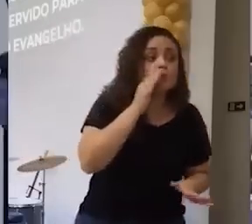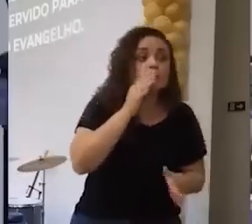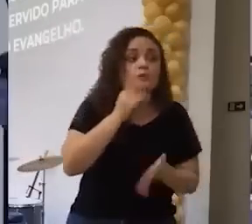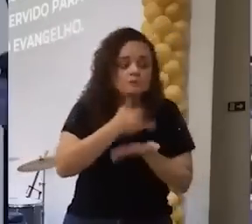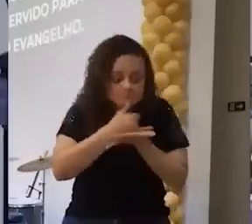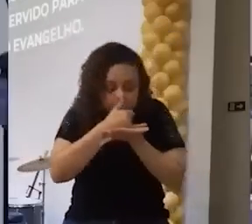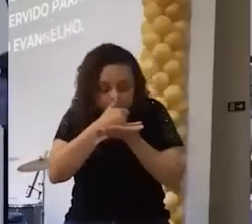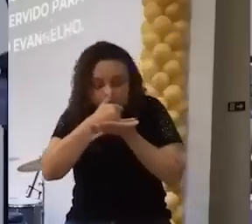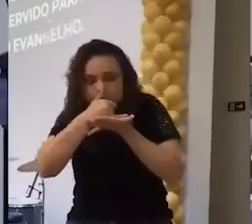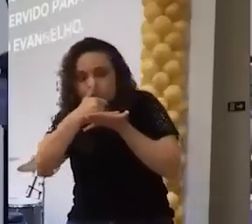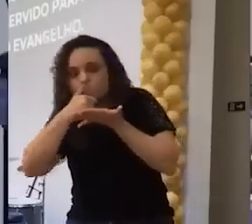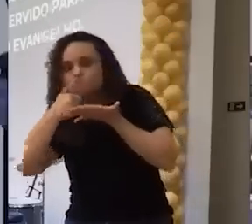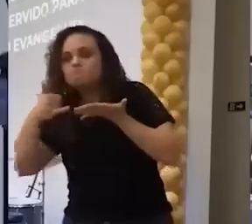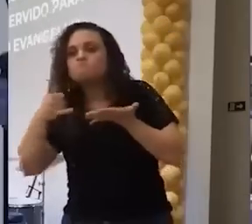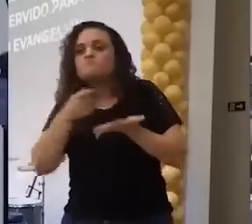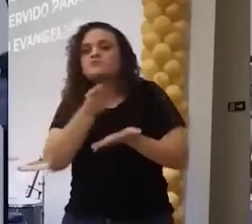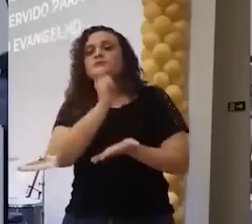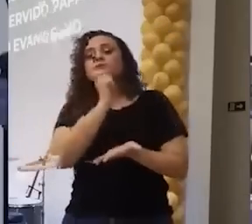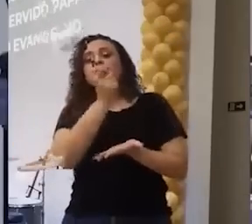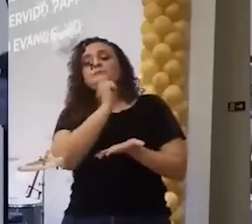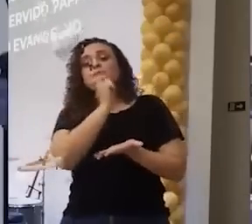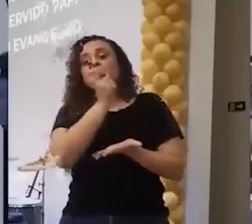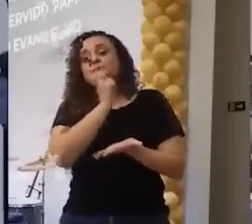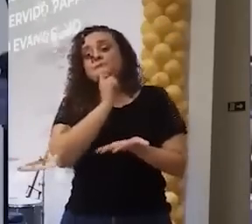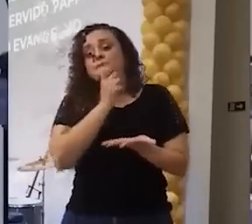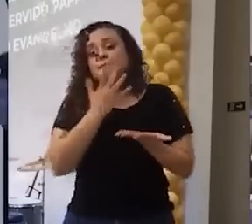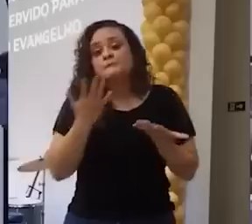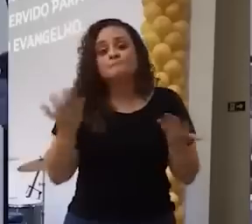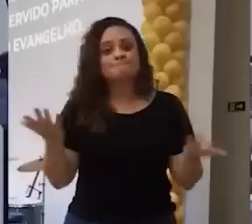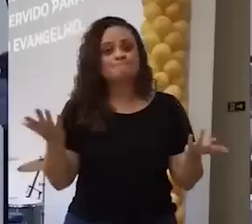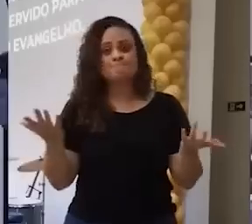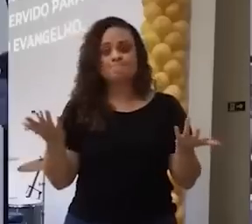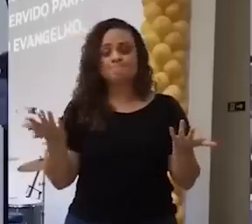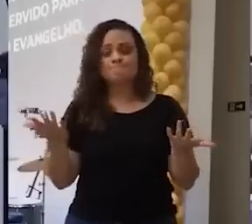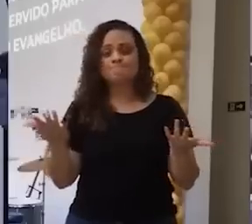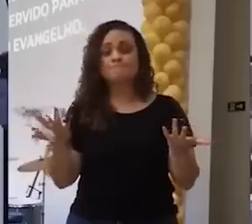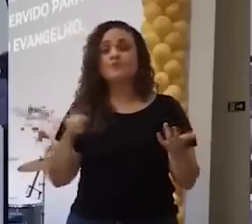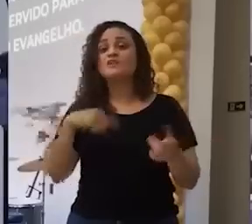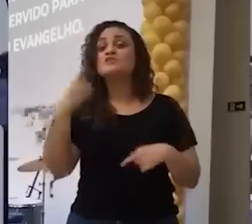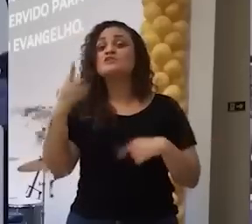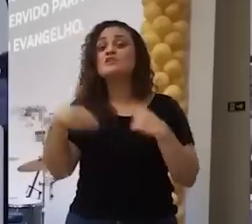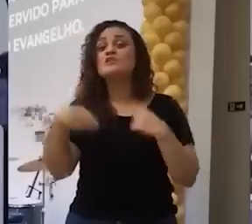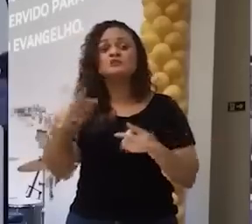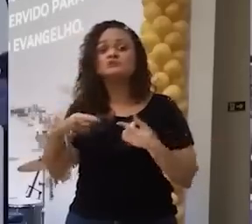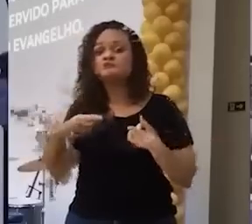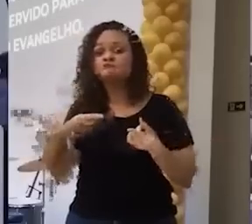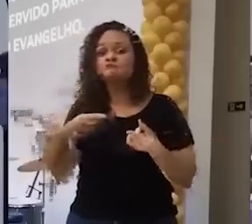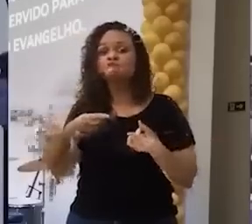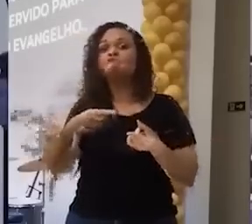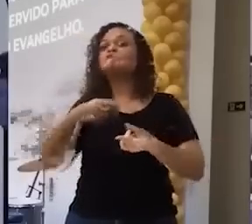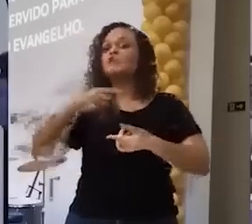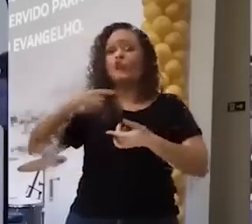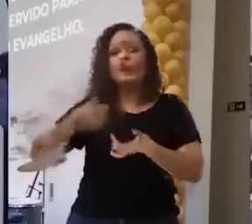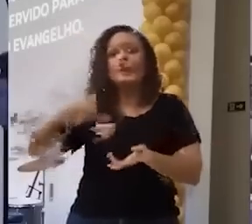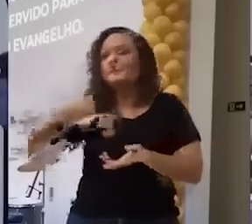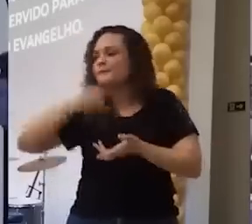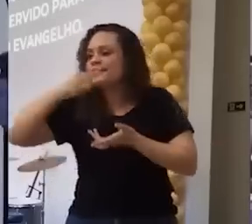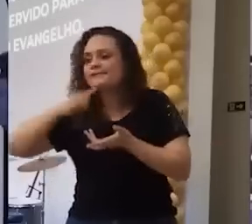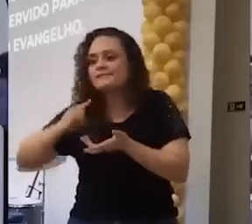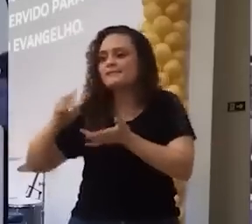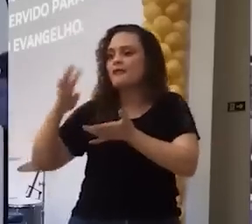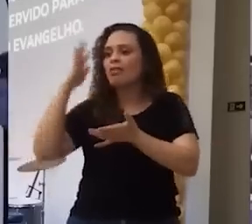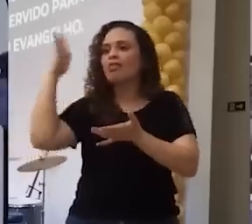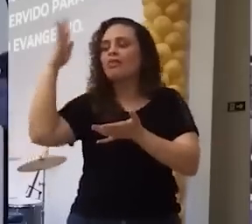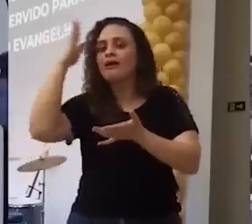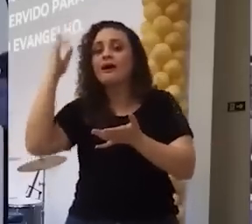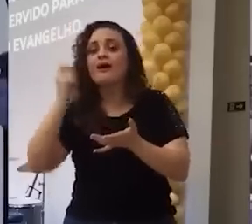cheirada, a primeira carreira de cocaína, daqui a pouquinho está usando droga, daqui a pouquinho vai transtornar a vida